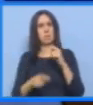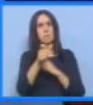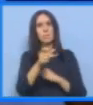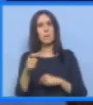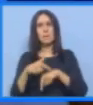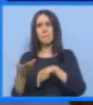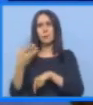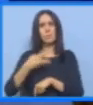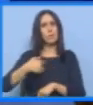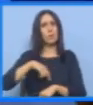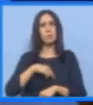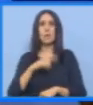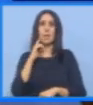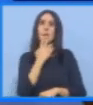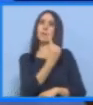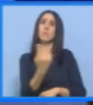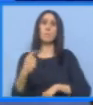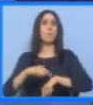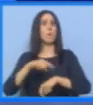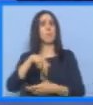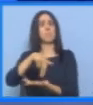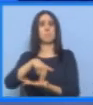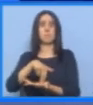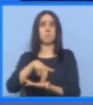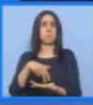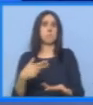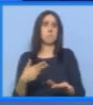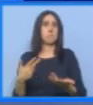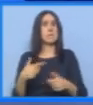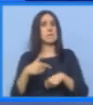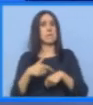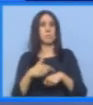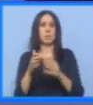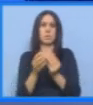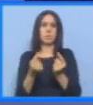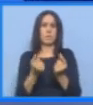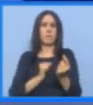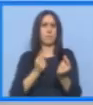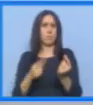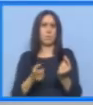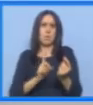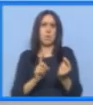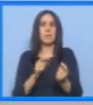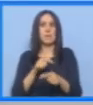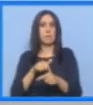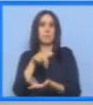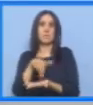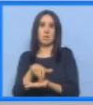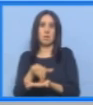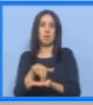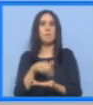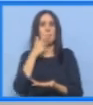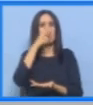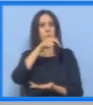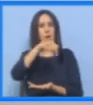tempo do que nós. Nós temos, cada uma tem 1 hora para estar ali, para não seja só esse o tempo da nossa oração, mas é o tempo que temos para estar lá. Mas há